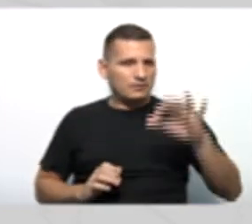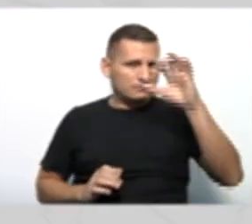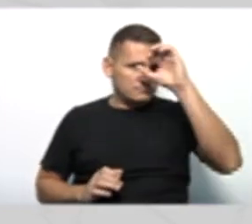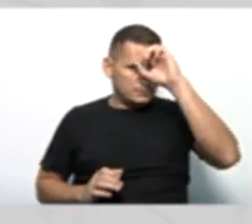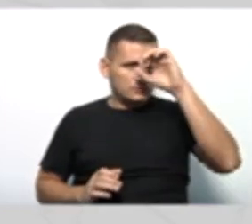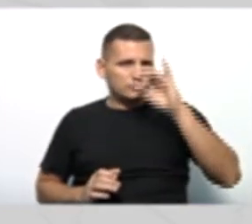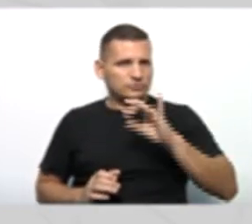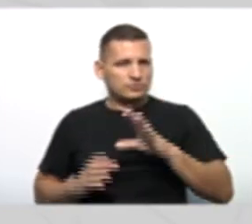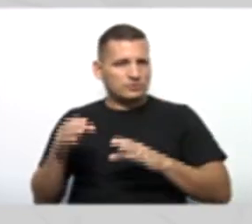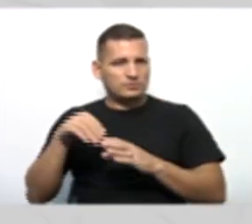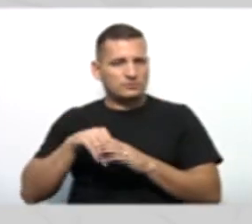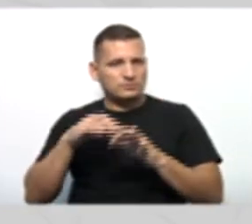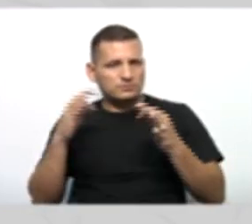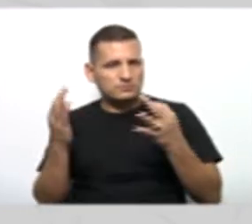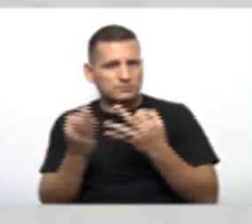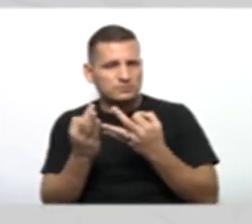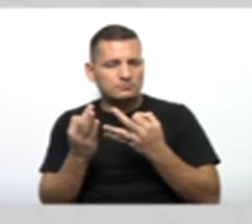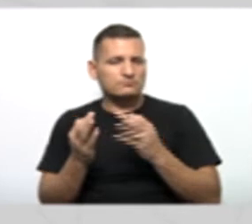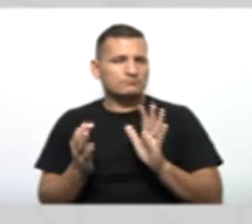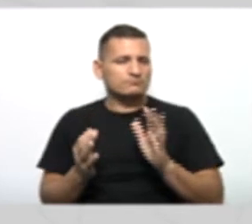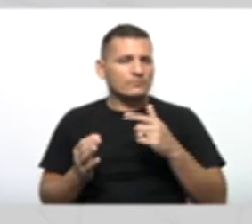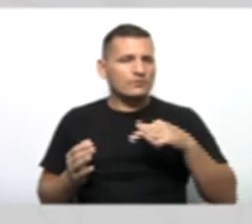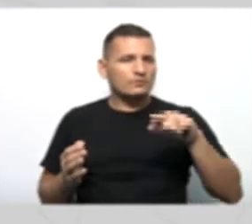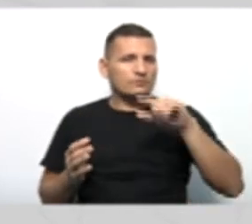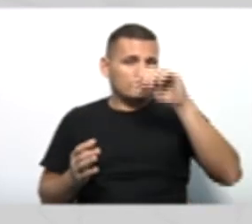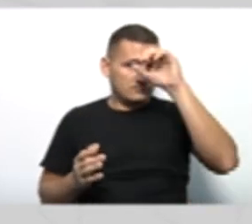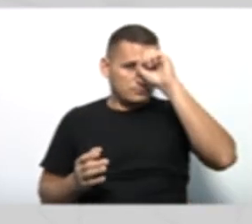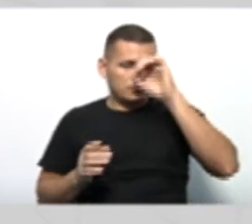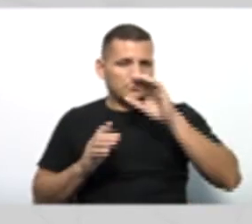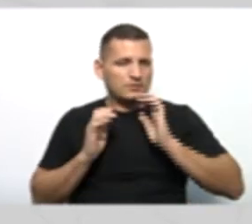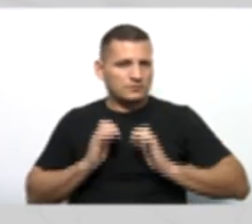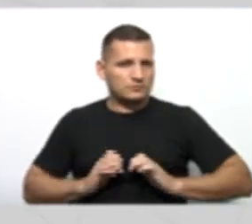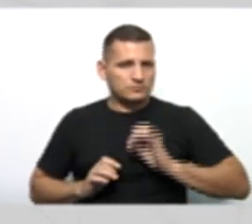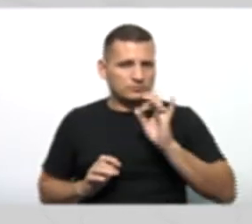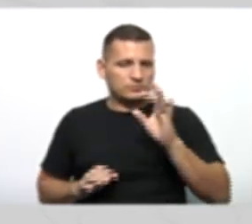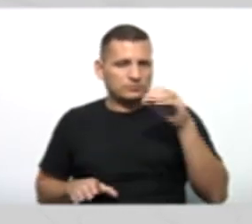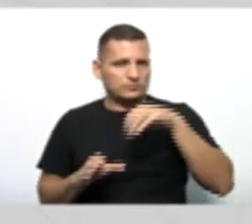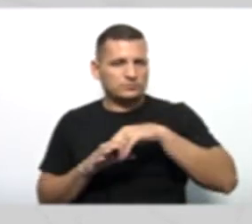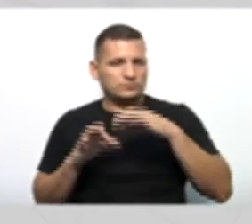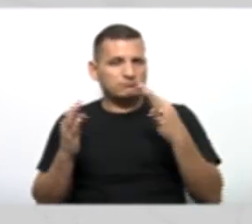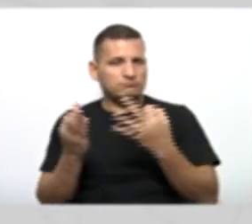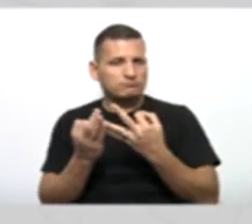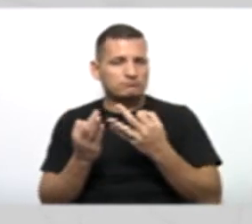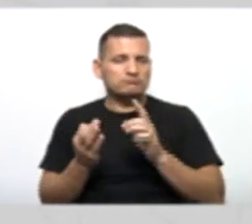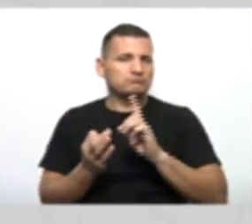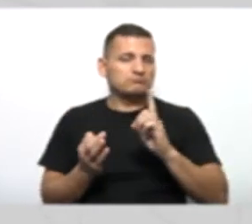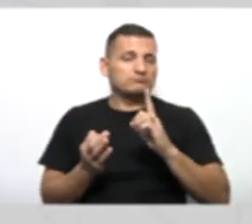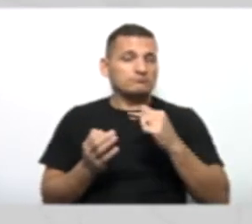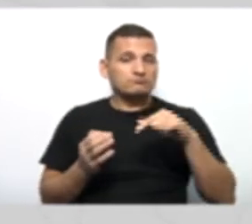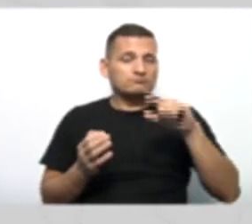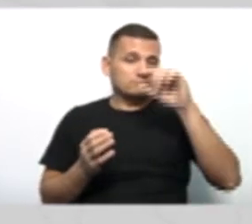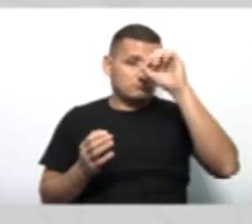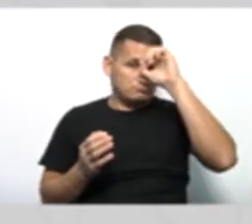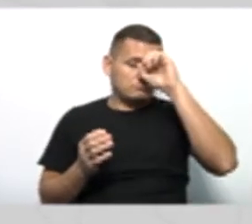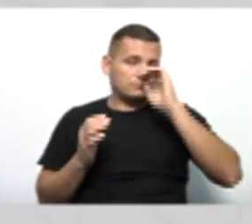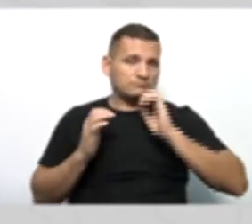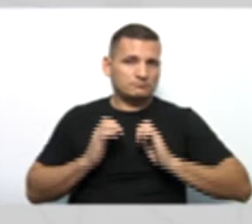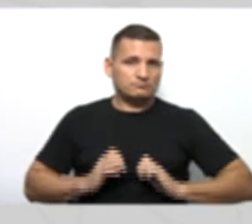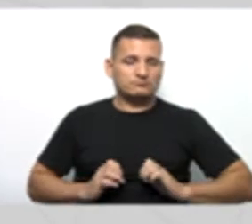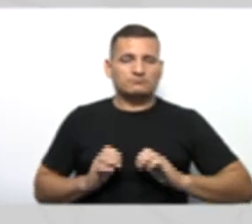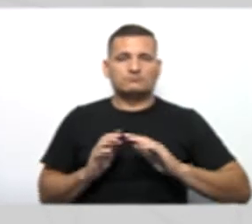a gente aprende ética somente no contexto familiar não a gente aprende lá na escola